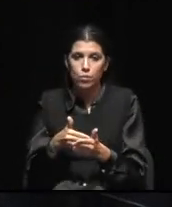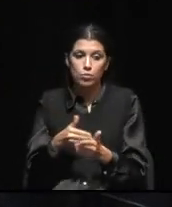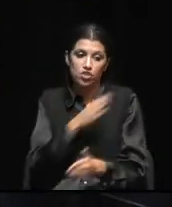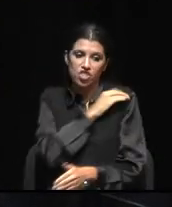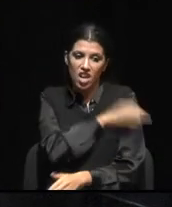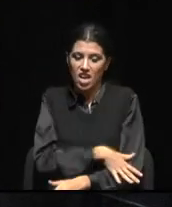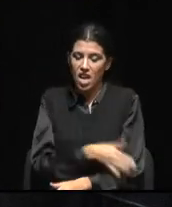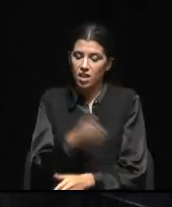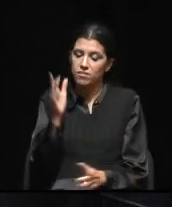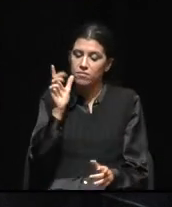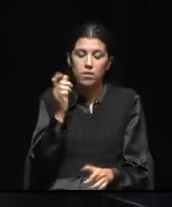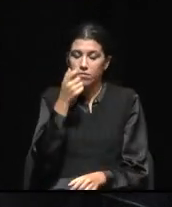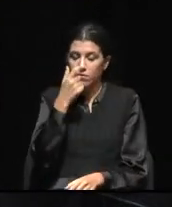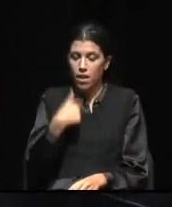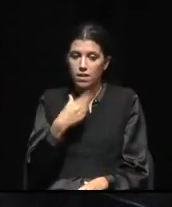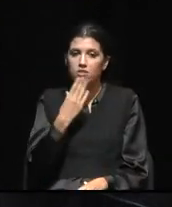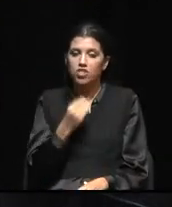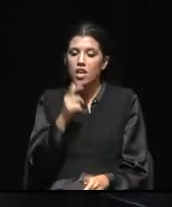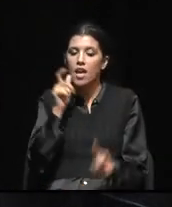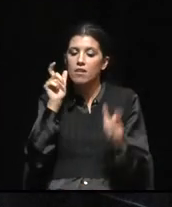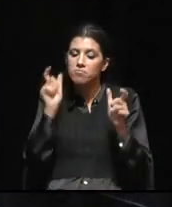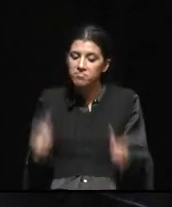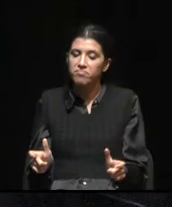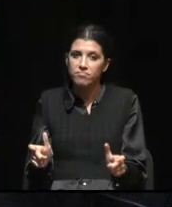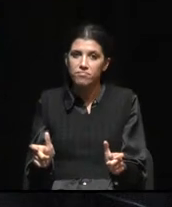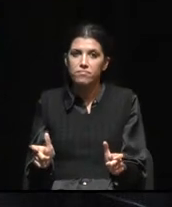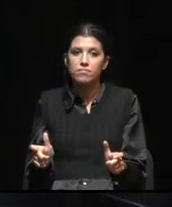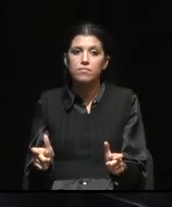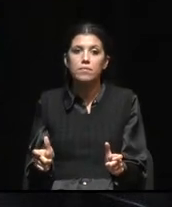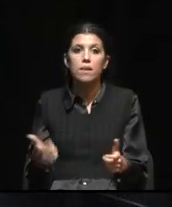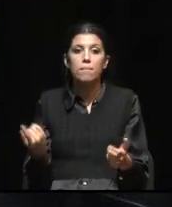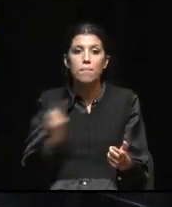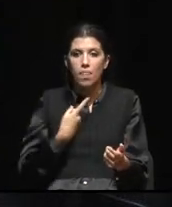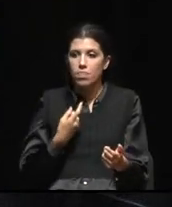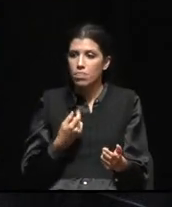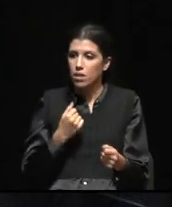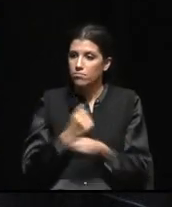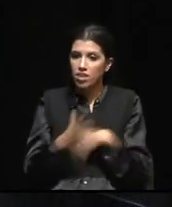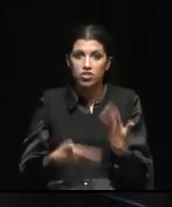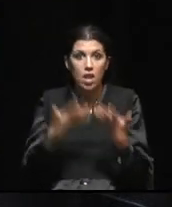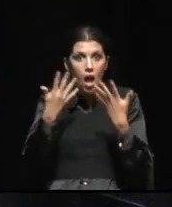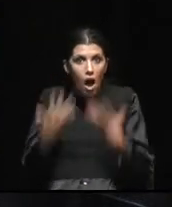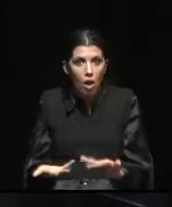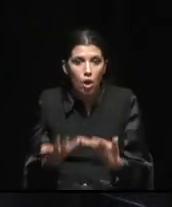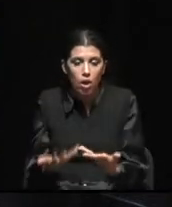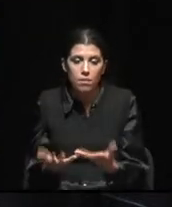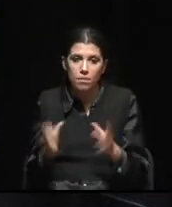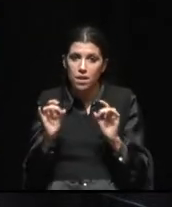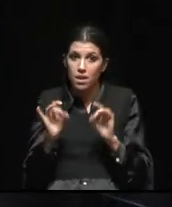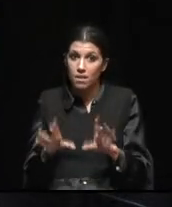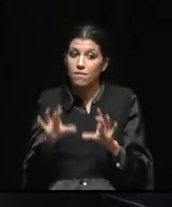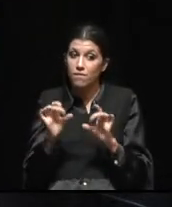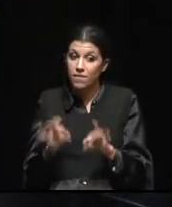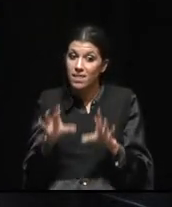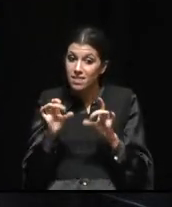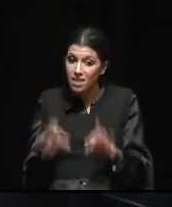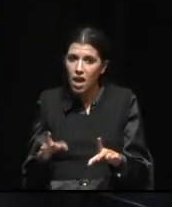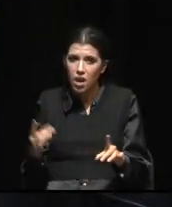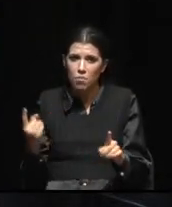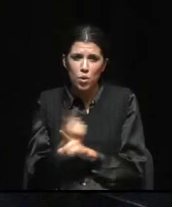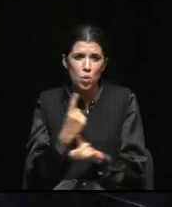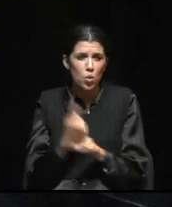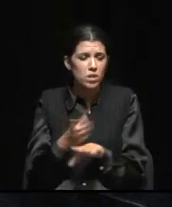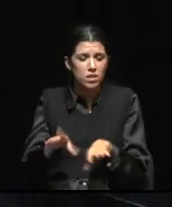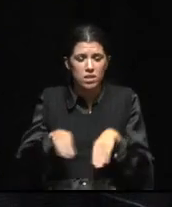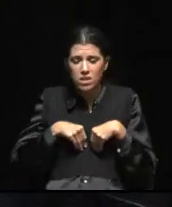disse que e estou citar o secretário geral Temos que agir agora para prevenir o impensável o inaceitável